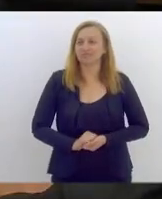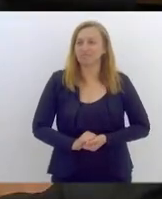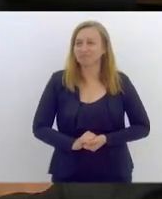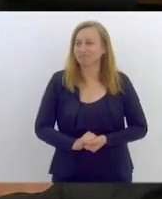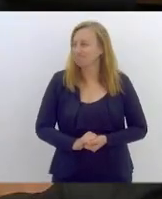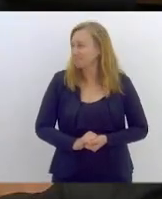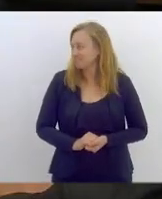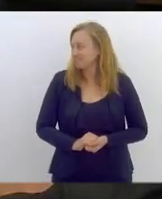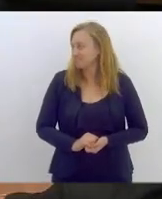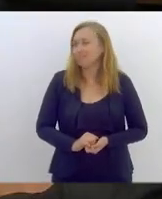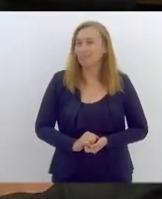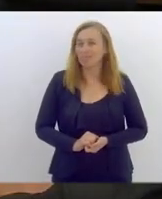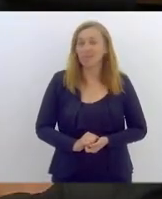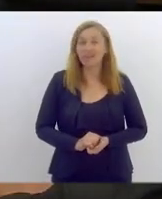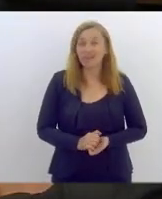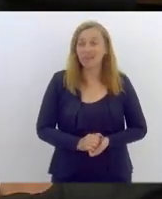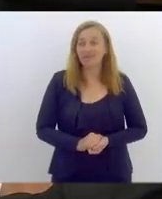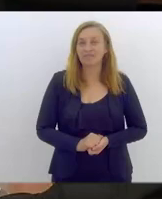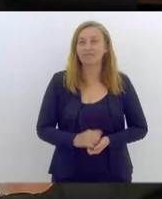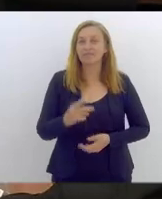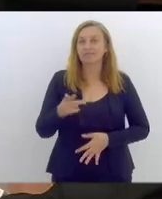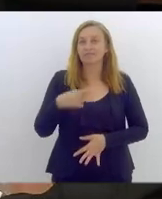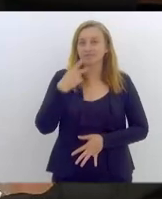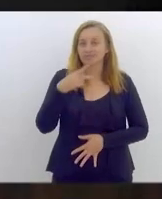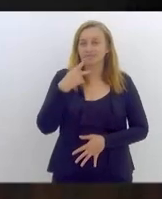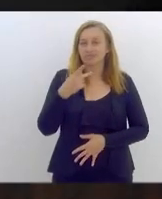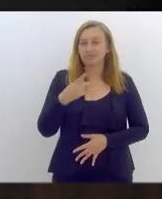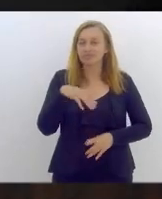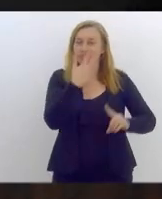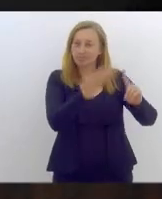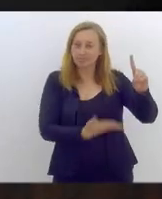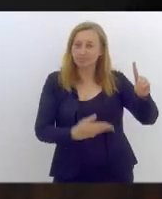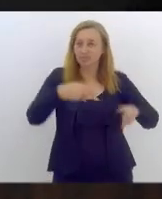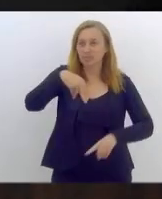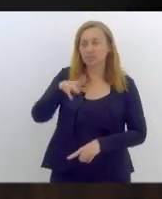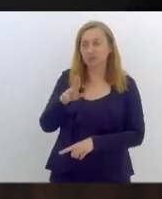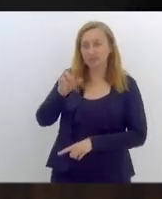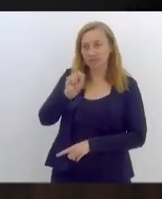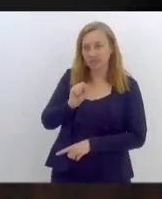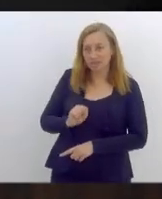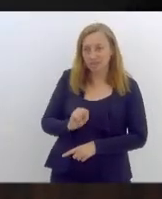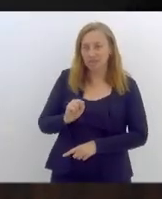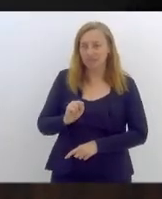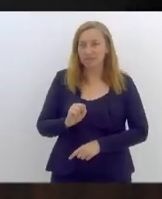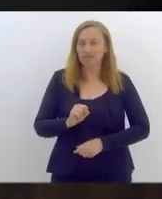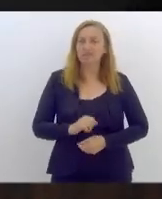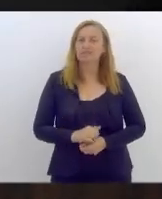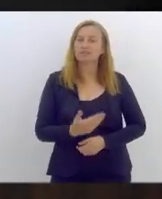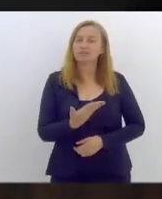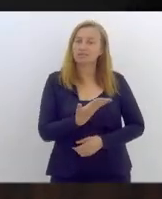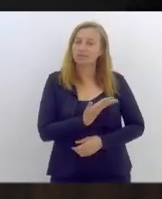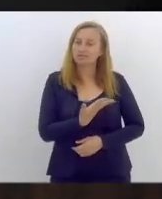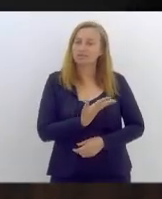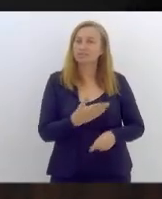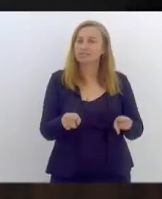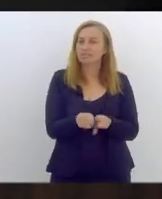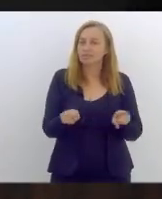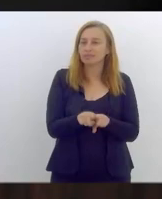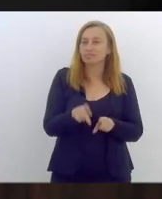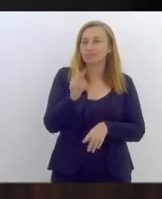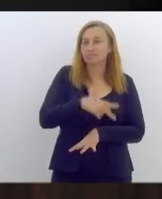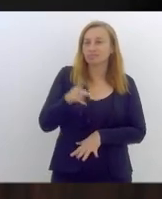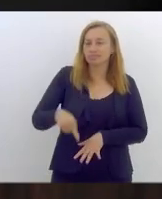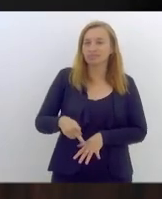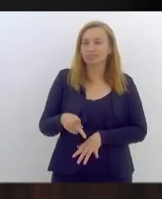Bom, convido para fazer o uso da fala em homenagem ao nosso querido Muniz Sodré, a sua companheira, também professora emérita